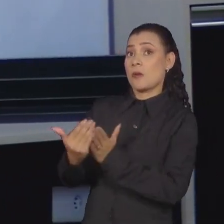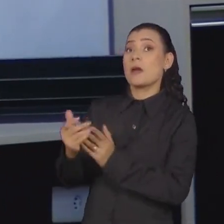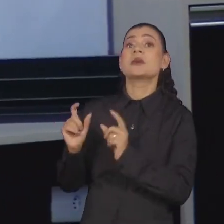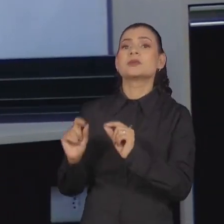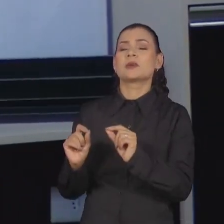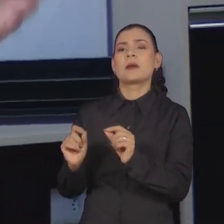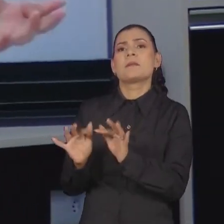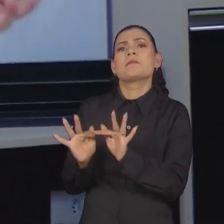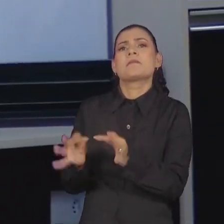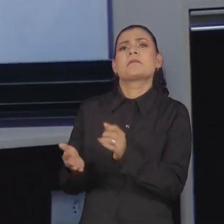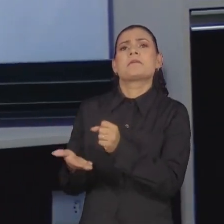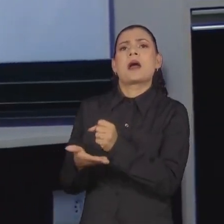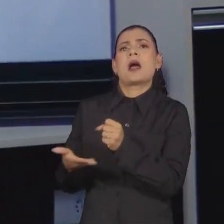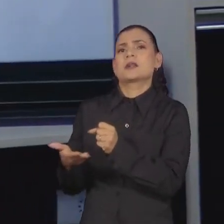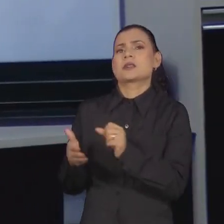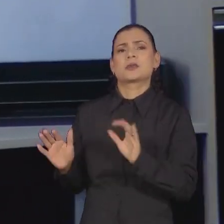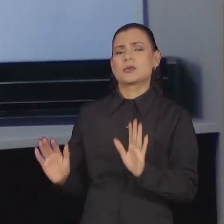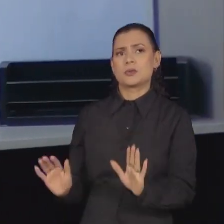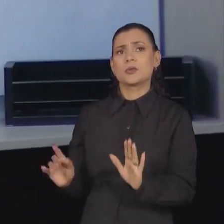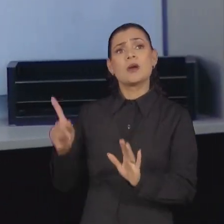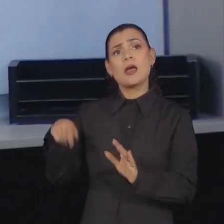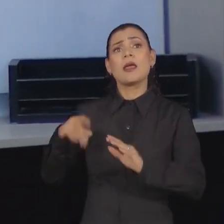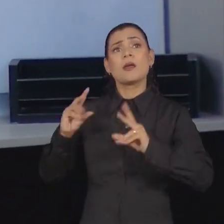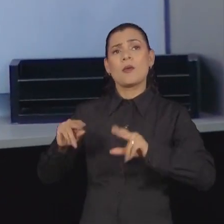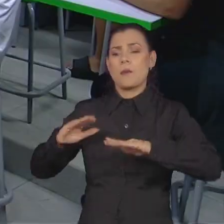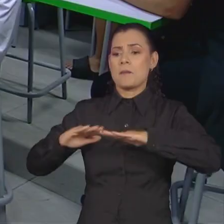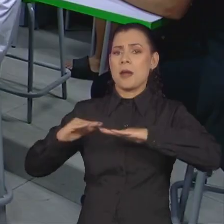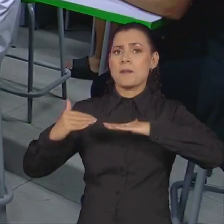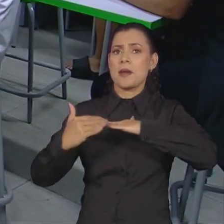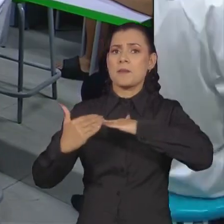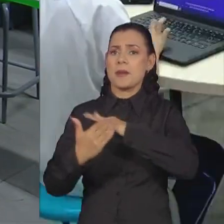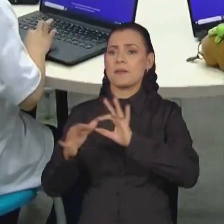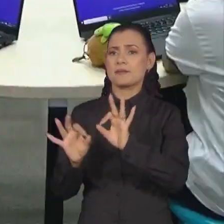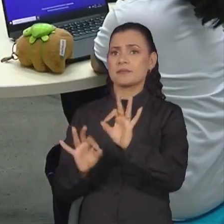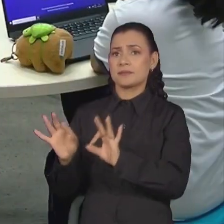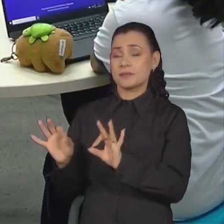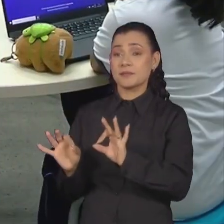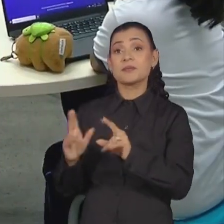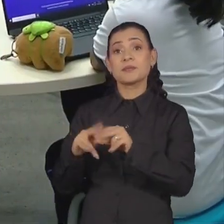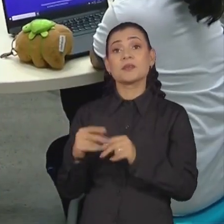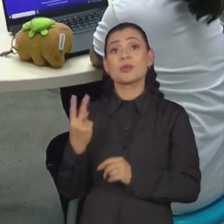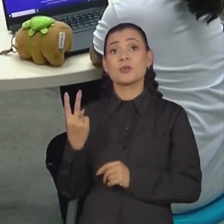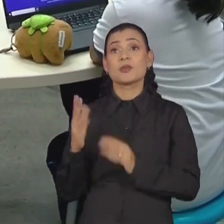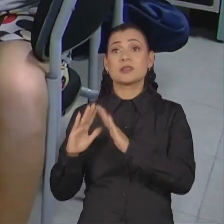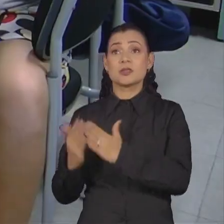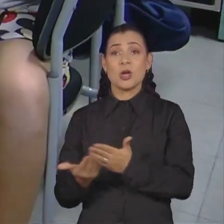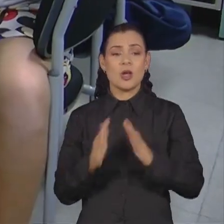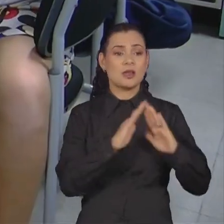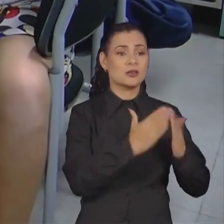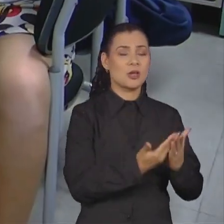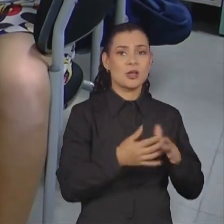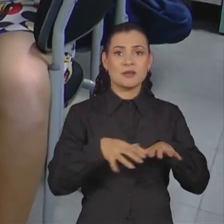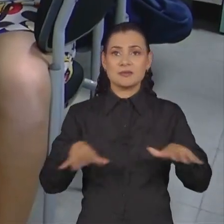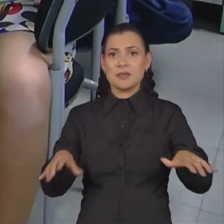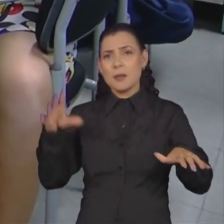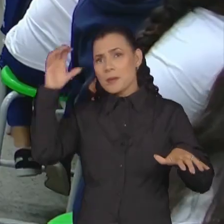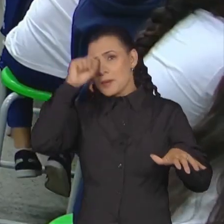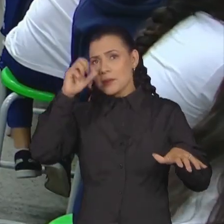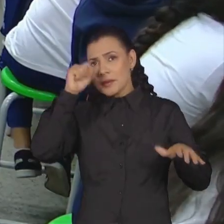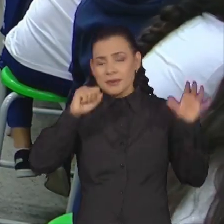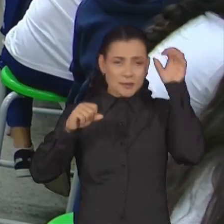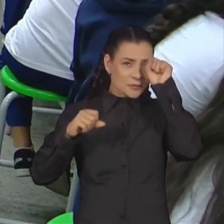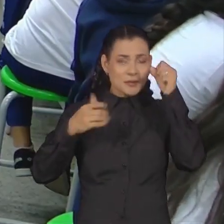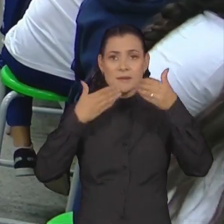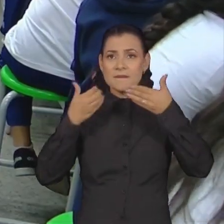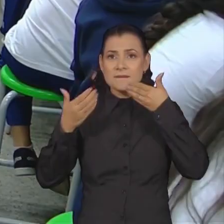Scratch. Basicamente, ele é como se fosse um quebra-cabeça. Nossa equipe foi em 2 escolas para entender melhor como é a formação de